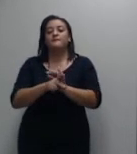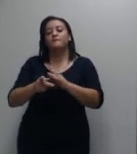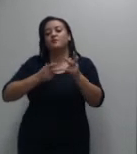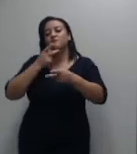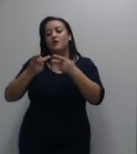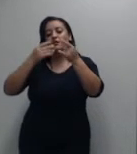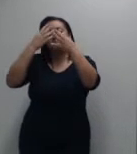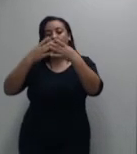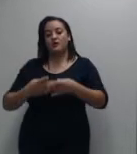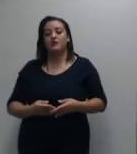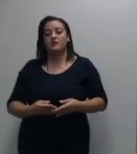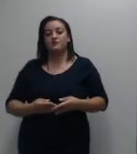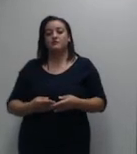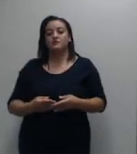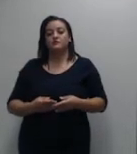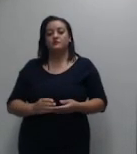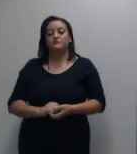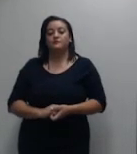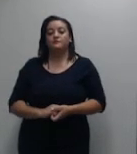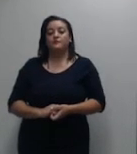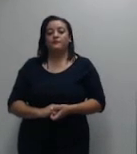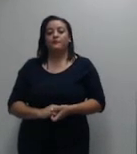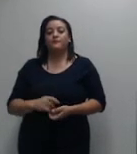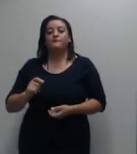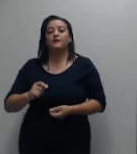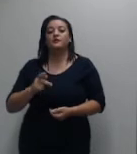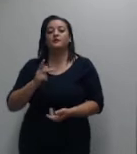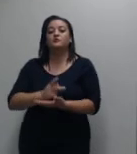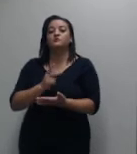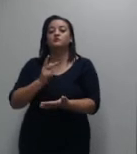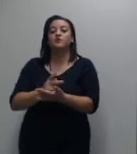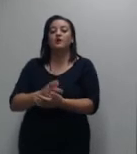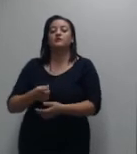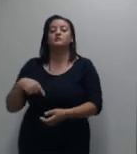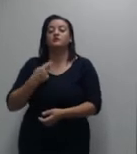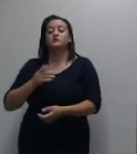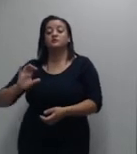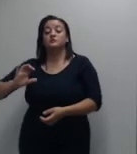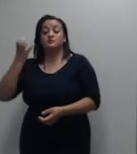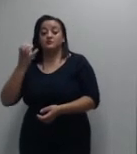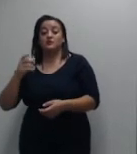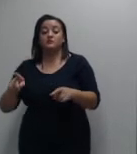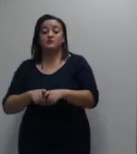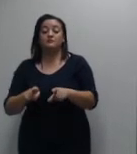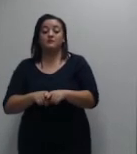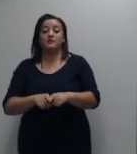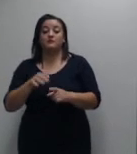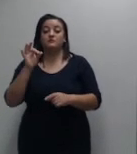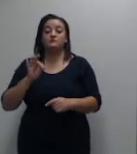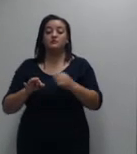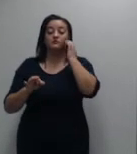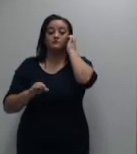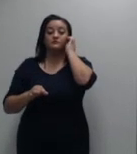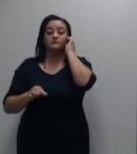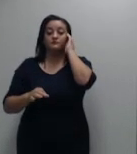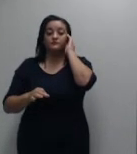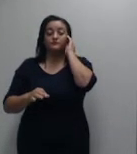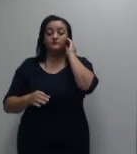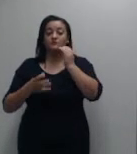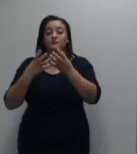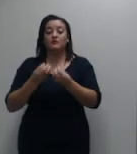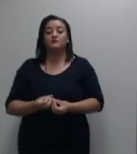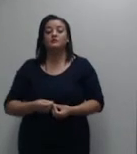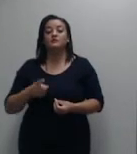para a para a mantença da nossa decisão e evidentemente negando